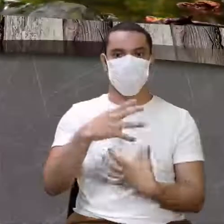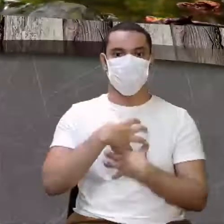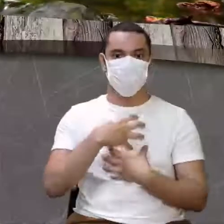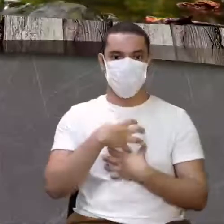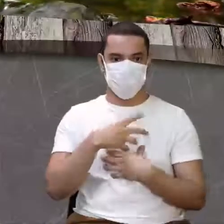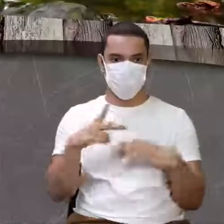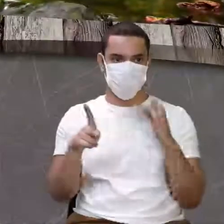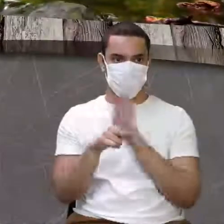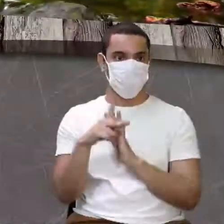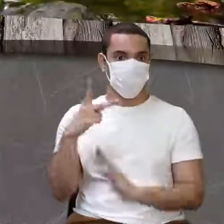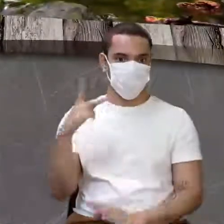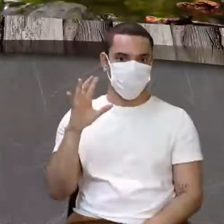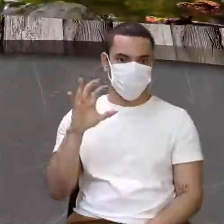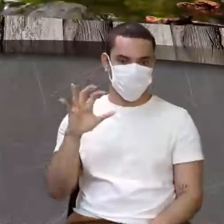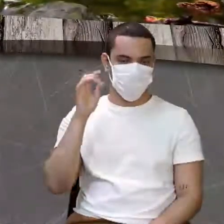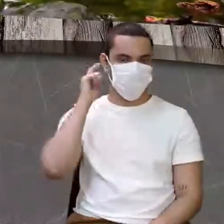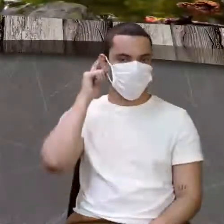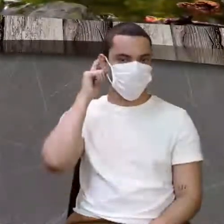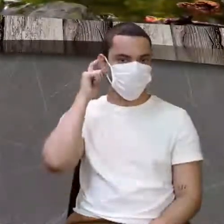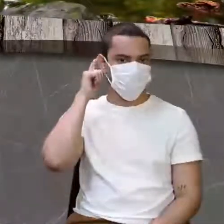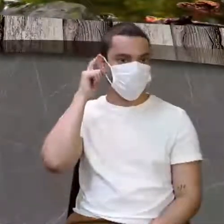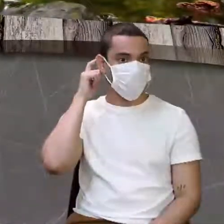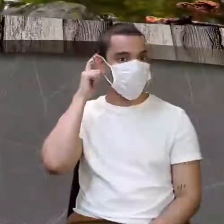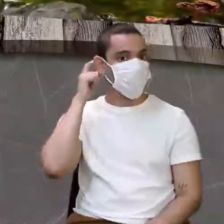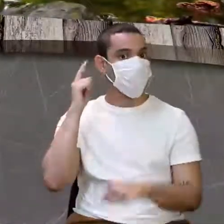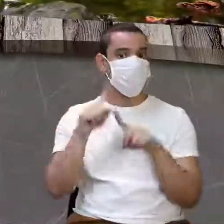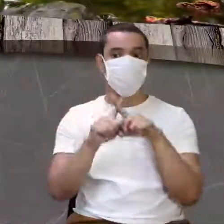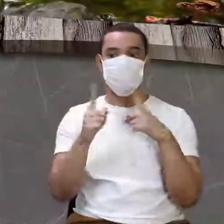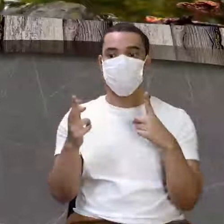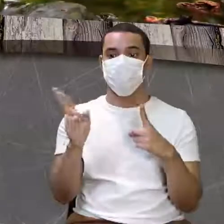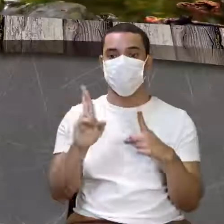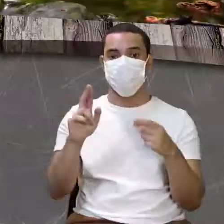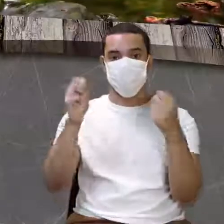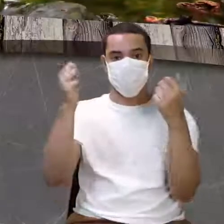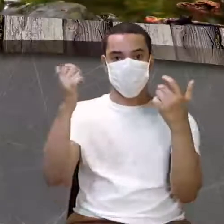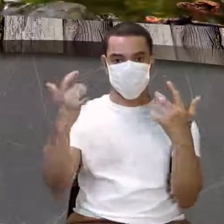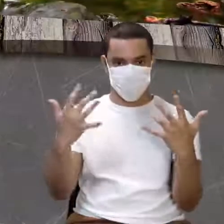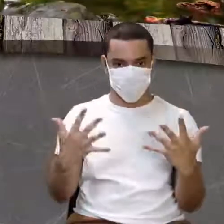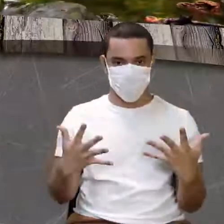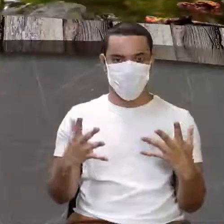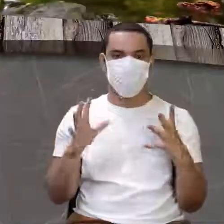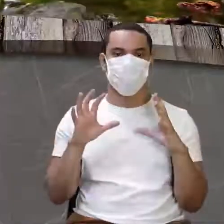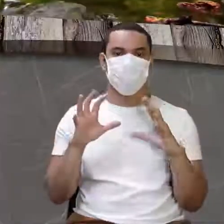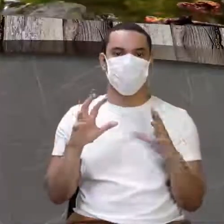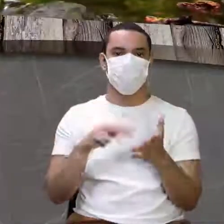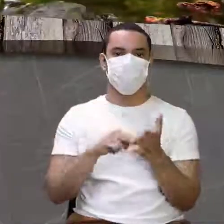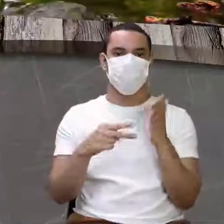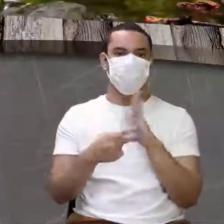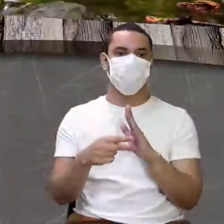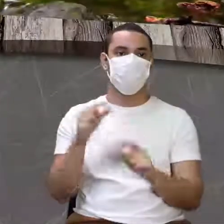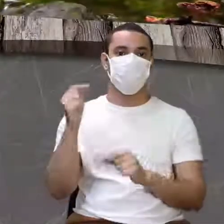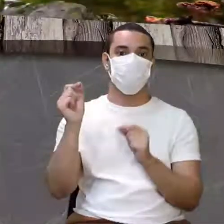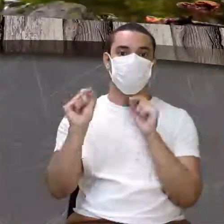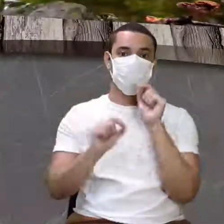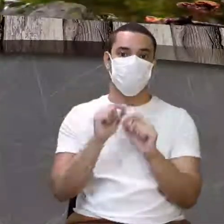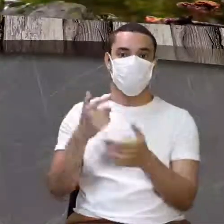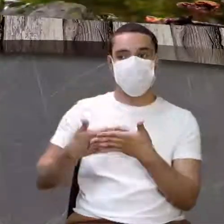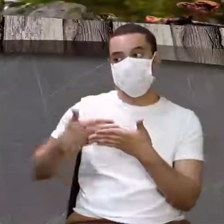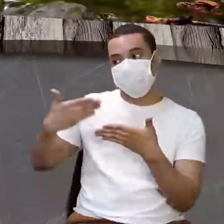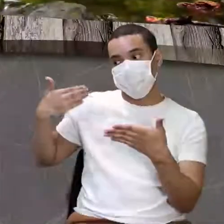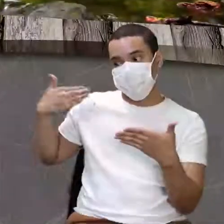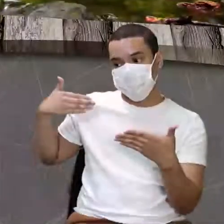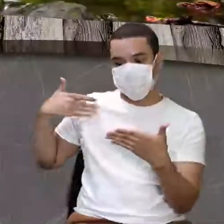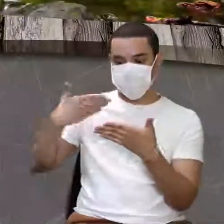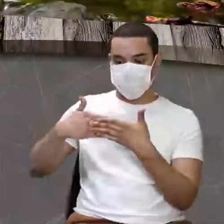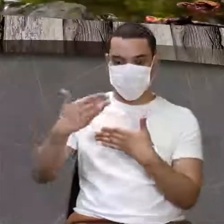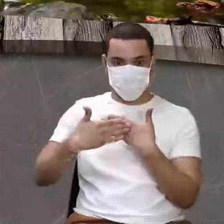de cladogramas, tá bom? Mas quem vai falar disso, vai tratar disso desde lá de Heininger, em cima